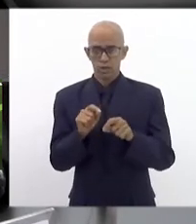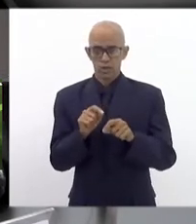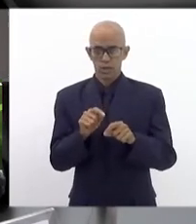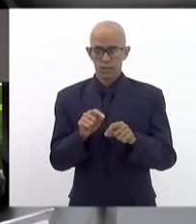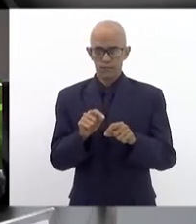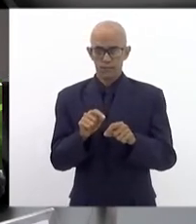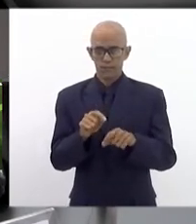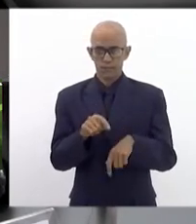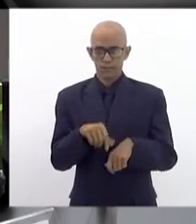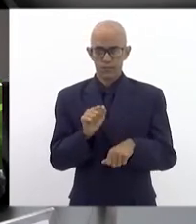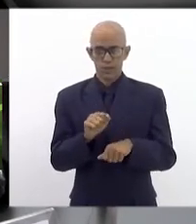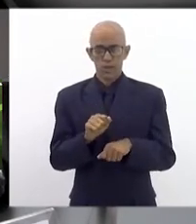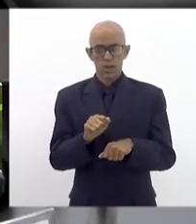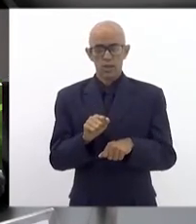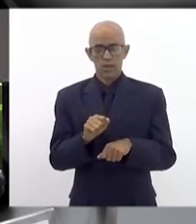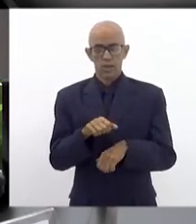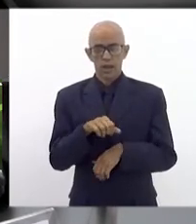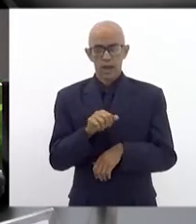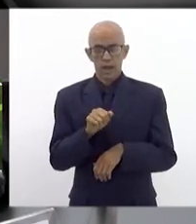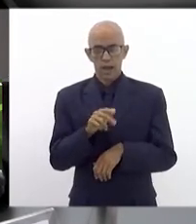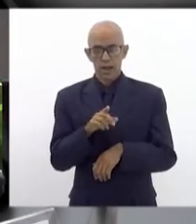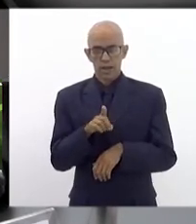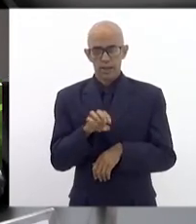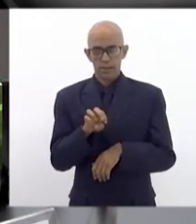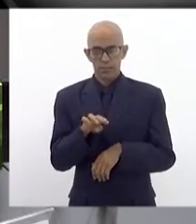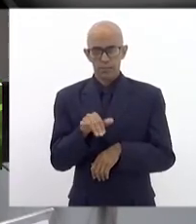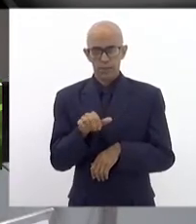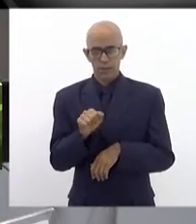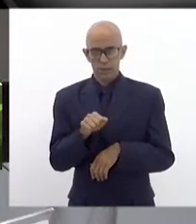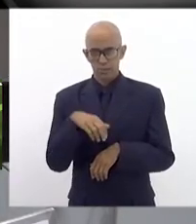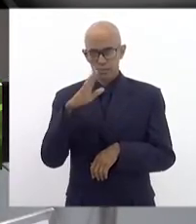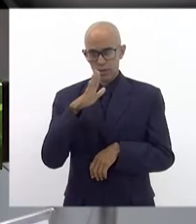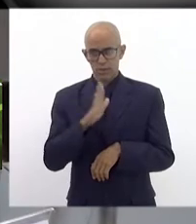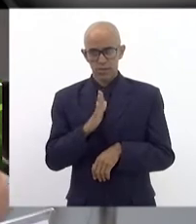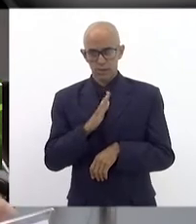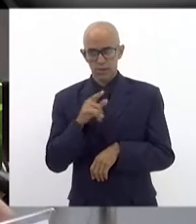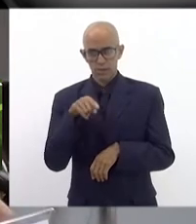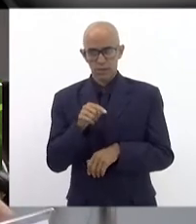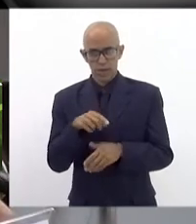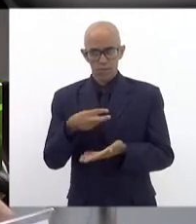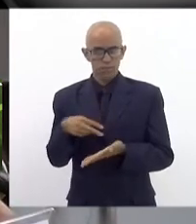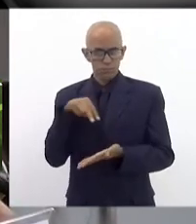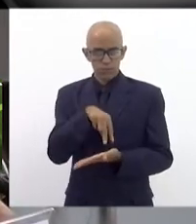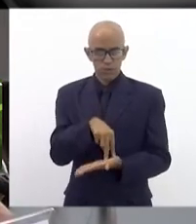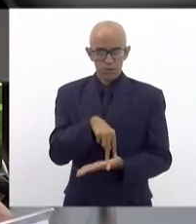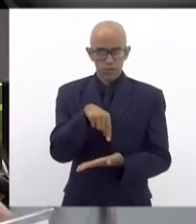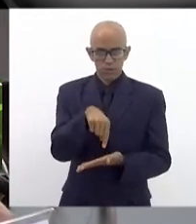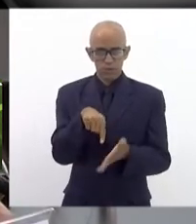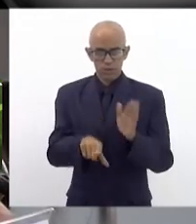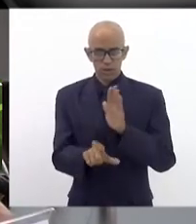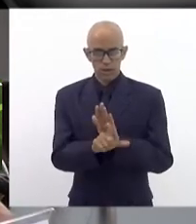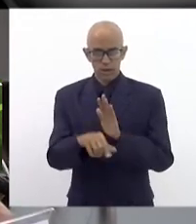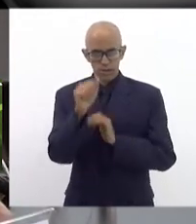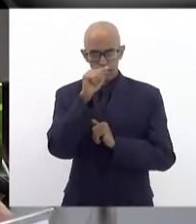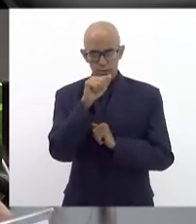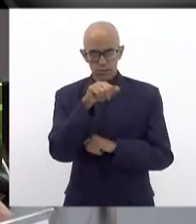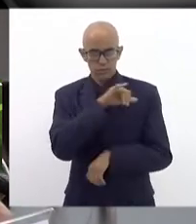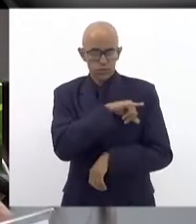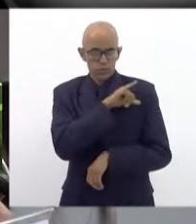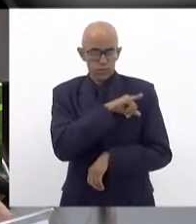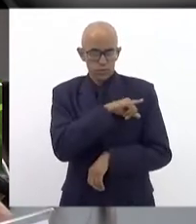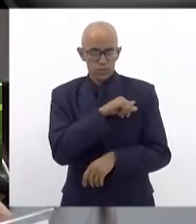Academia Brasileira está de parabéns, não é de hoje, que foi protagonista fundamental nesta lei do Rio de Janeiro, também na Lei de Inovação